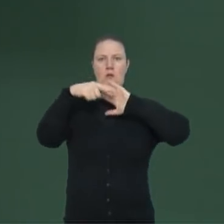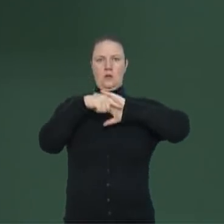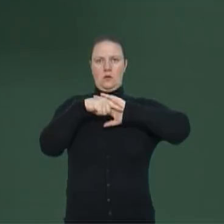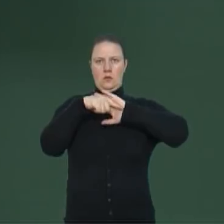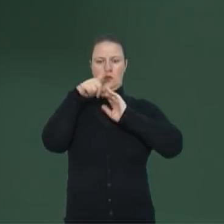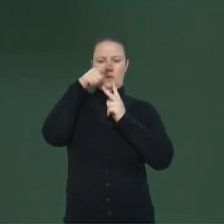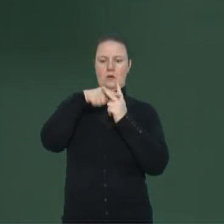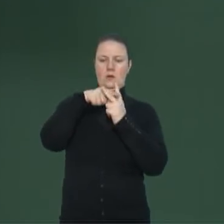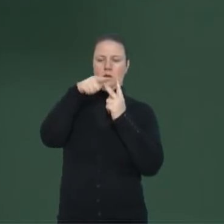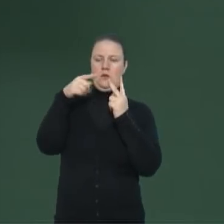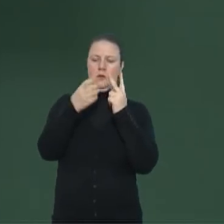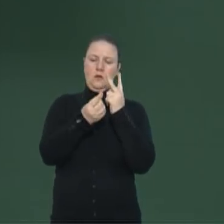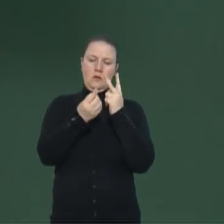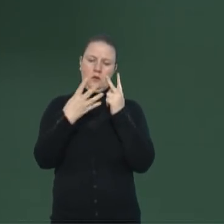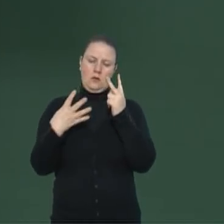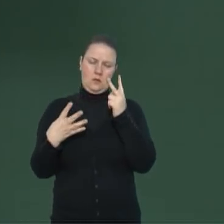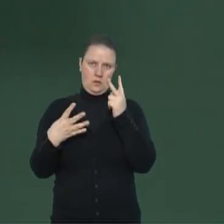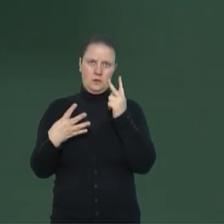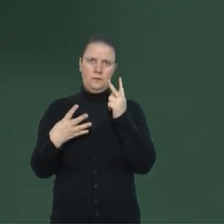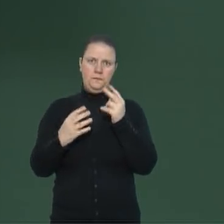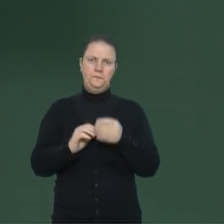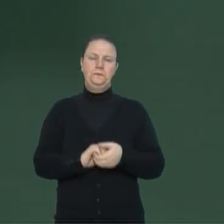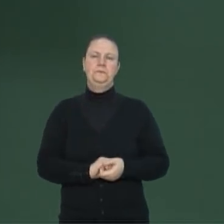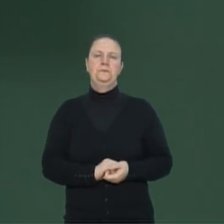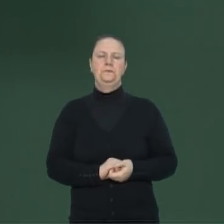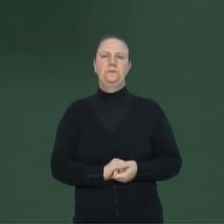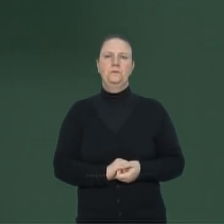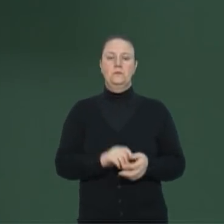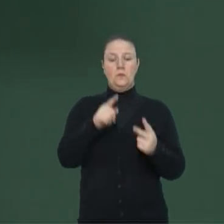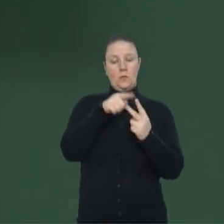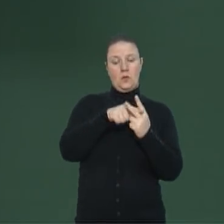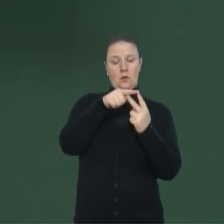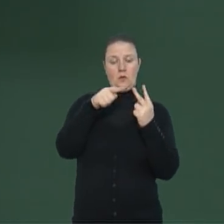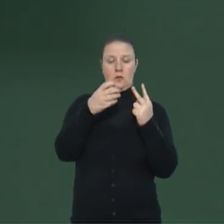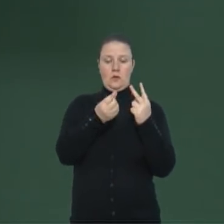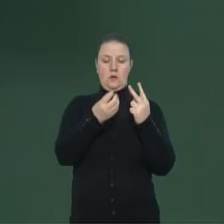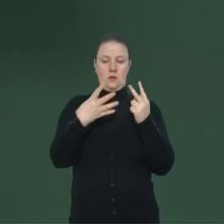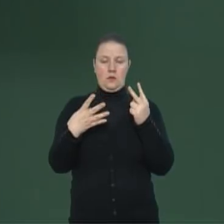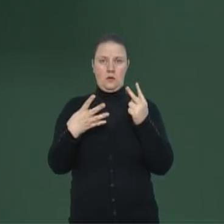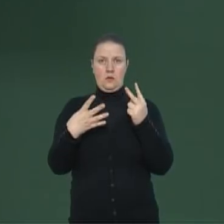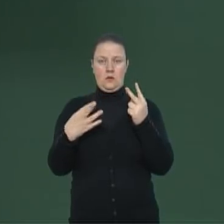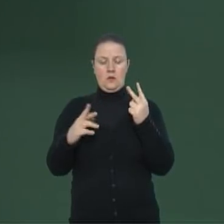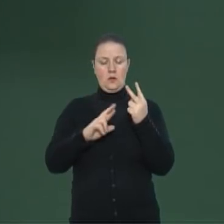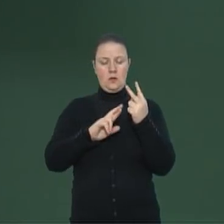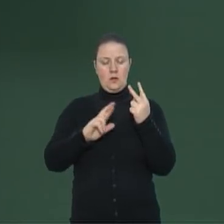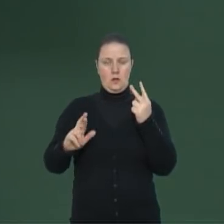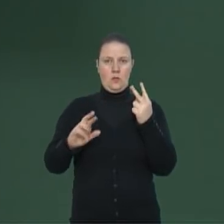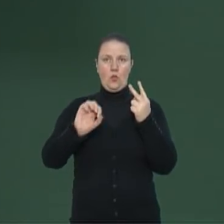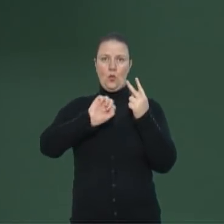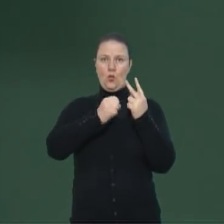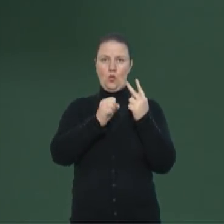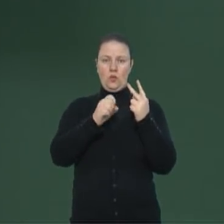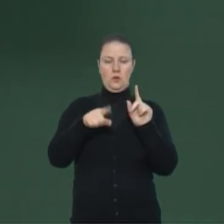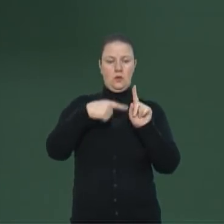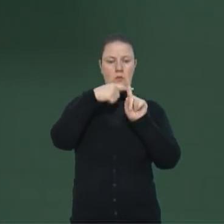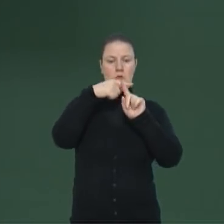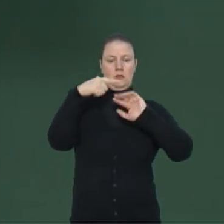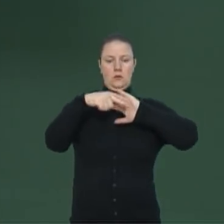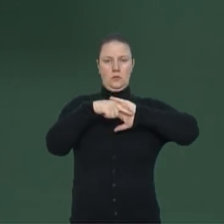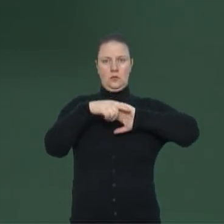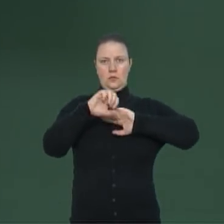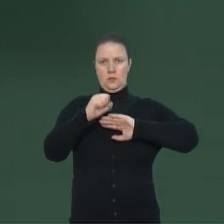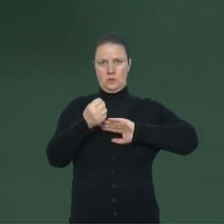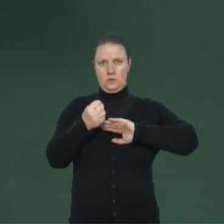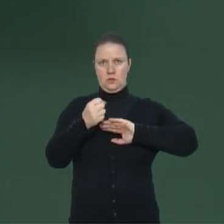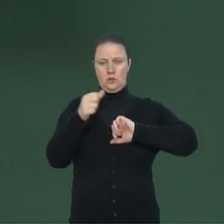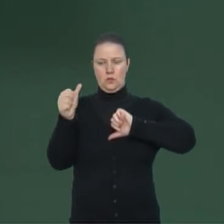Então fica x mais 2 igual mais ou menos a raiz de 64. E a raiz de 64 é 8, então fica mais ou menos 8. Esse 2 positivo já foi para o outro